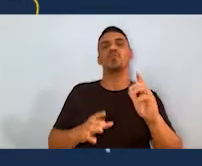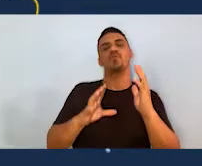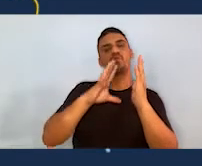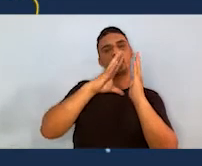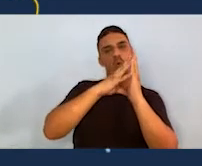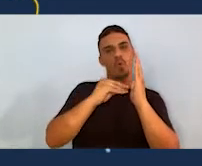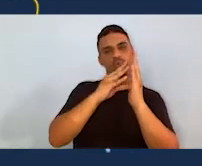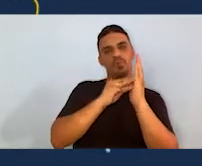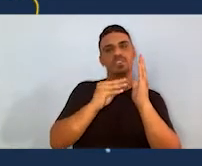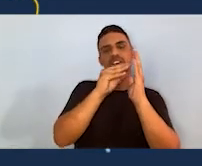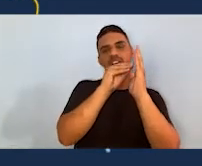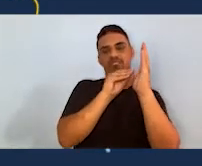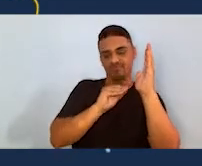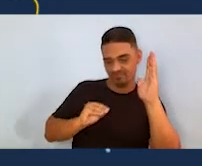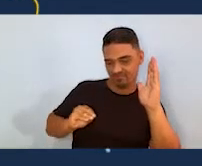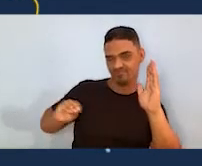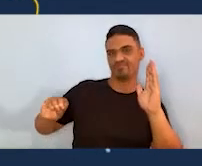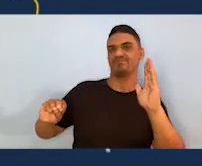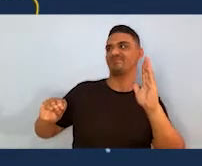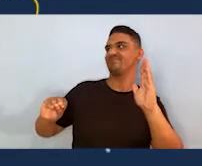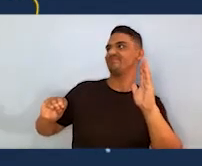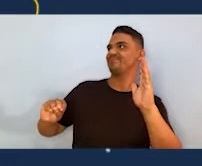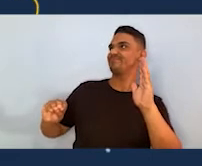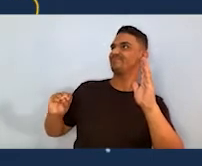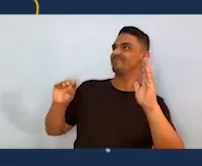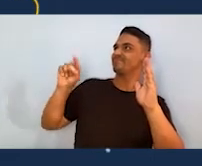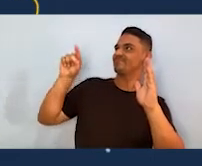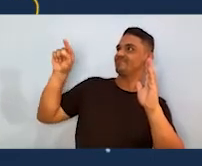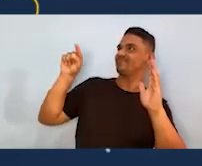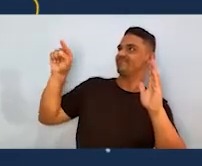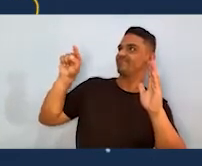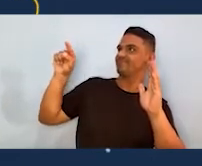de novo e botar ela para cá para pular.